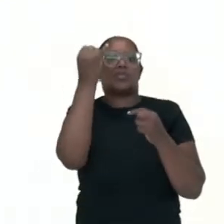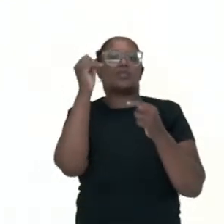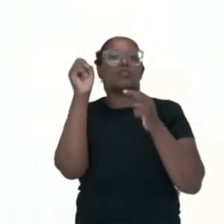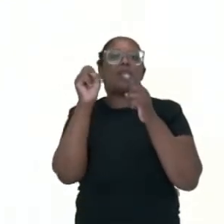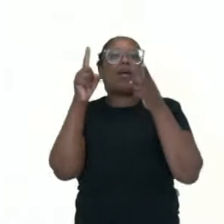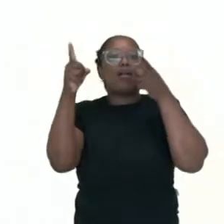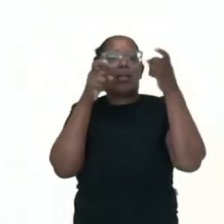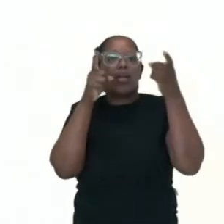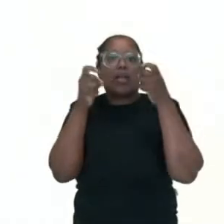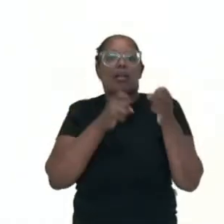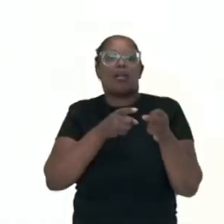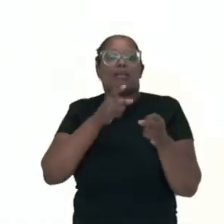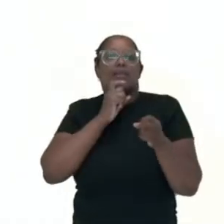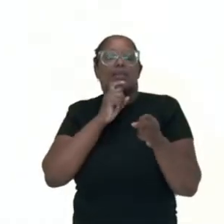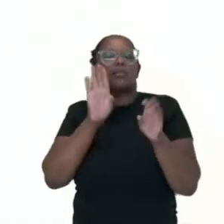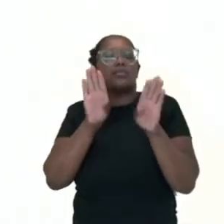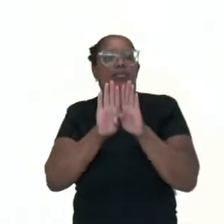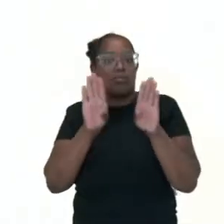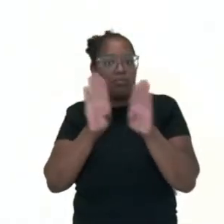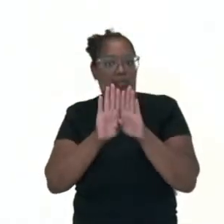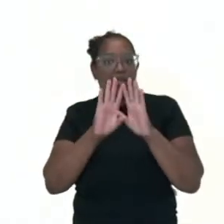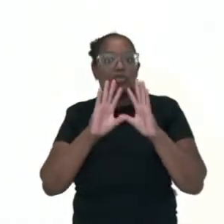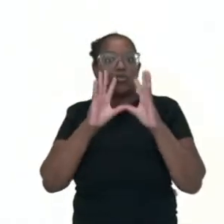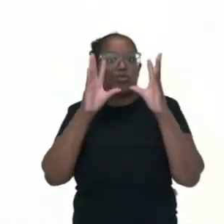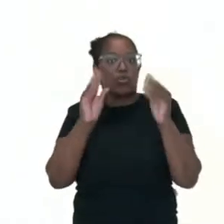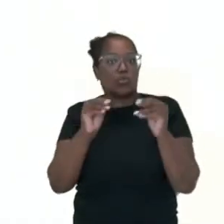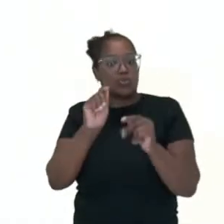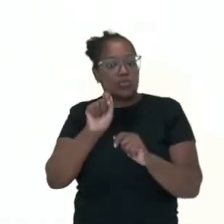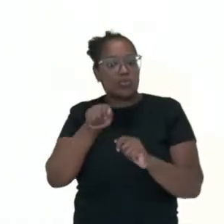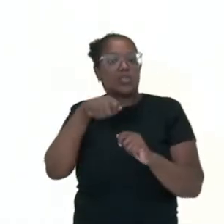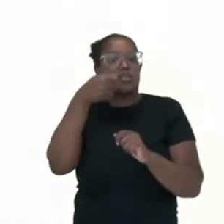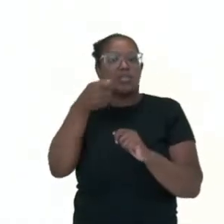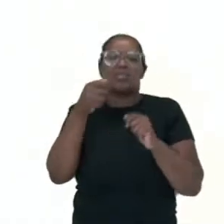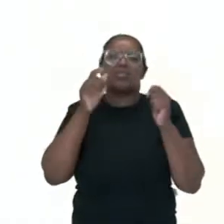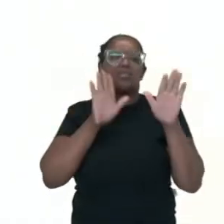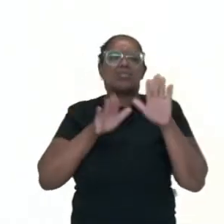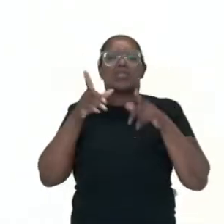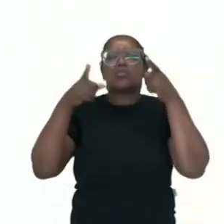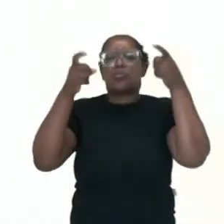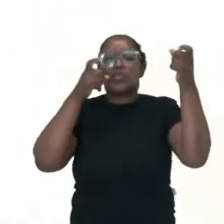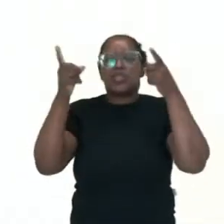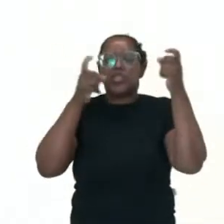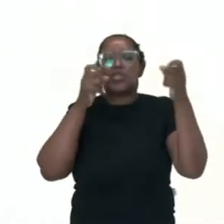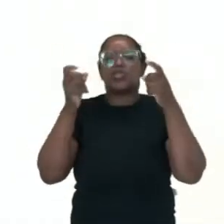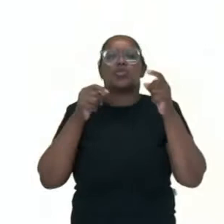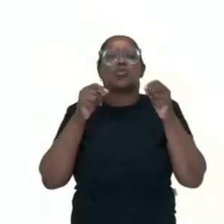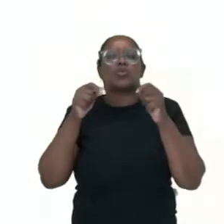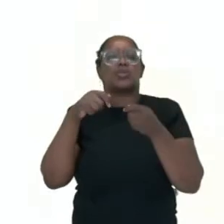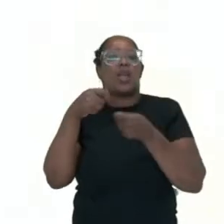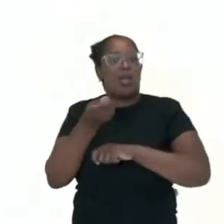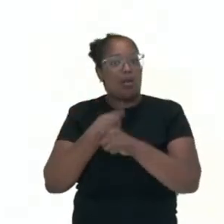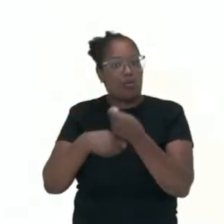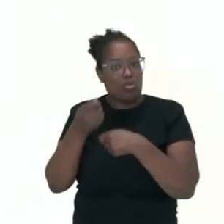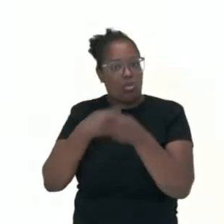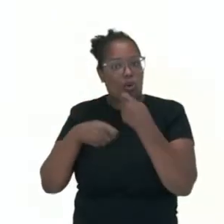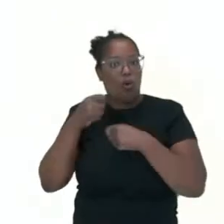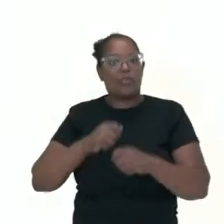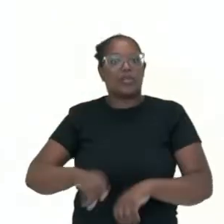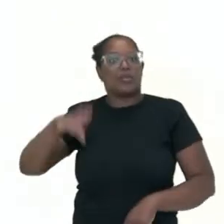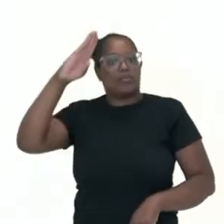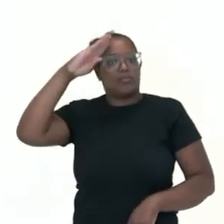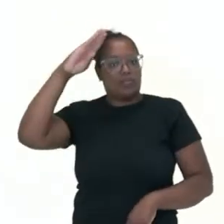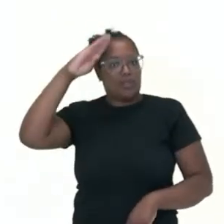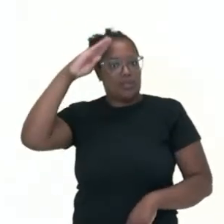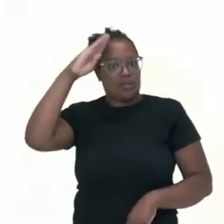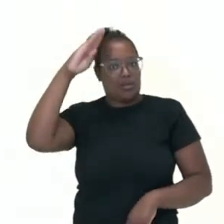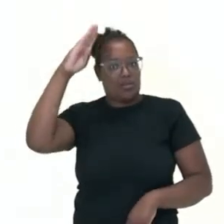Fria, além de evidenciar alguns cenários, sejam eles políticos, econômicos, militares e principalmente ideológicos do